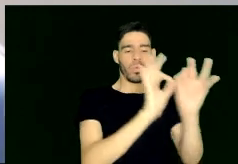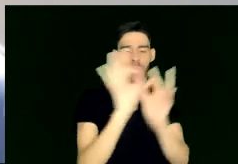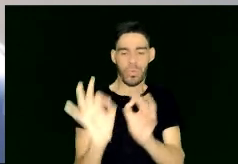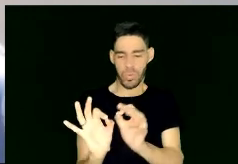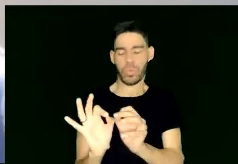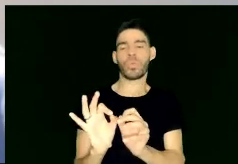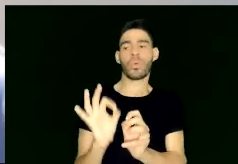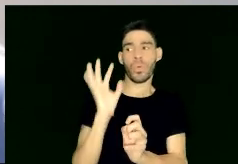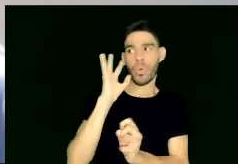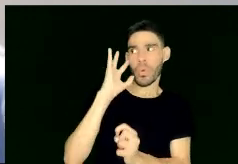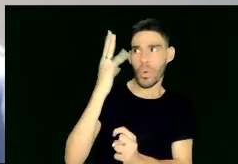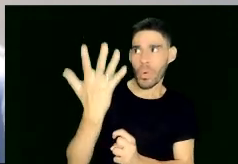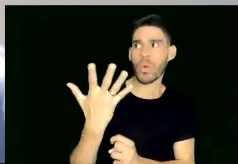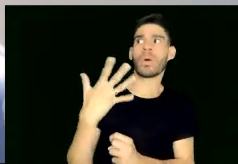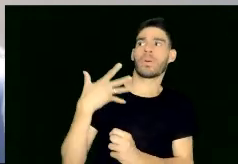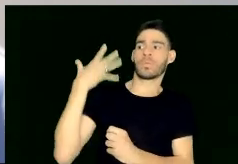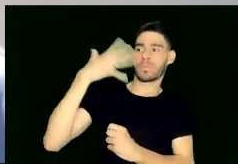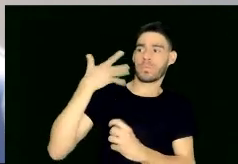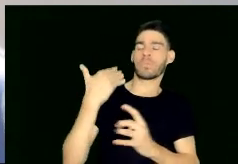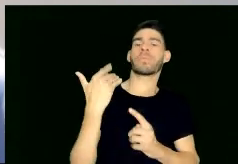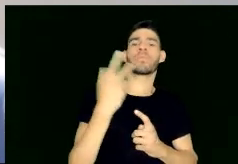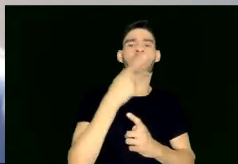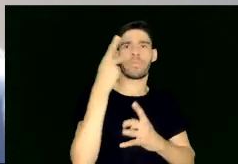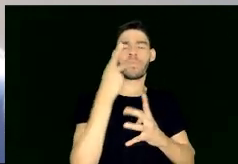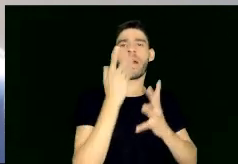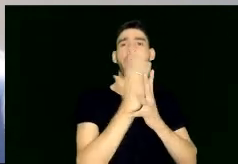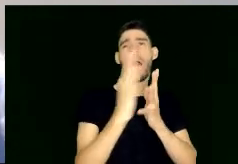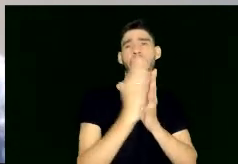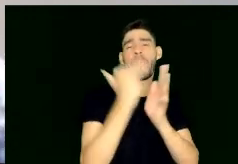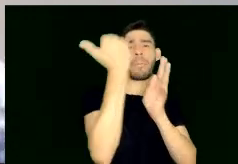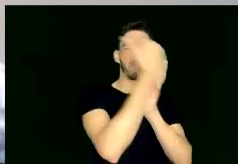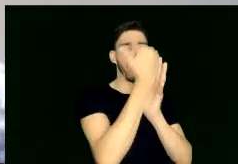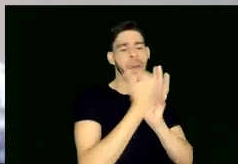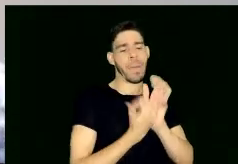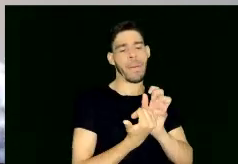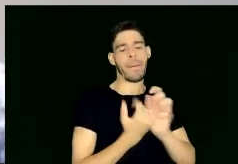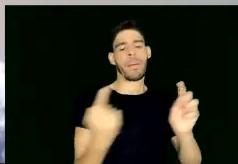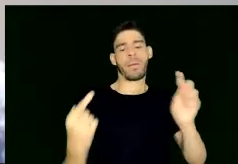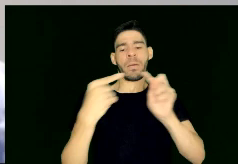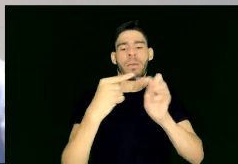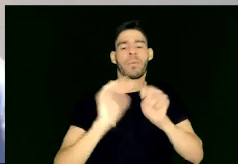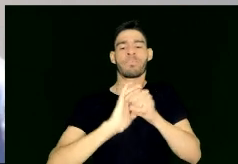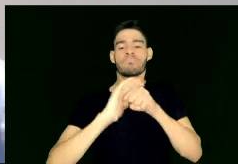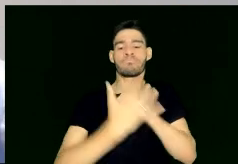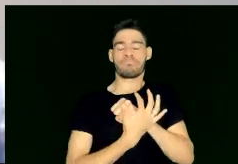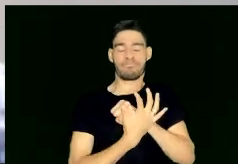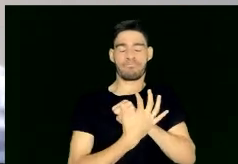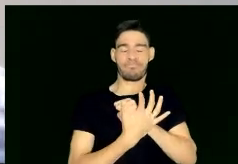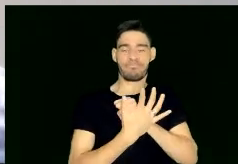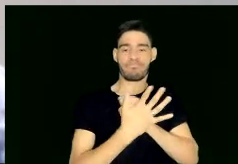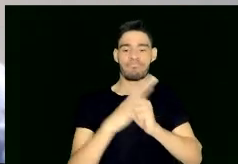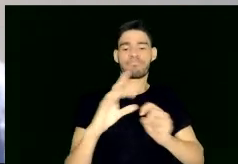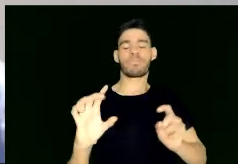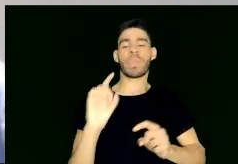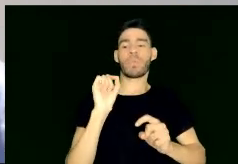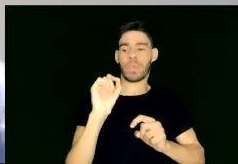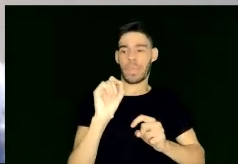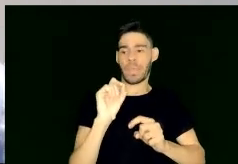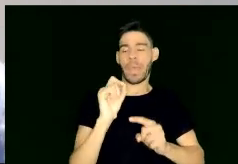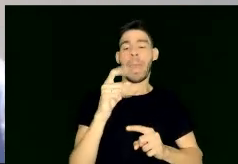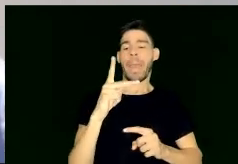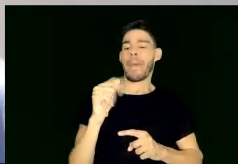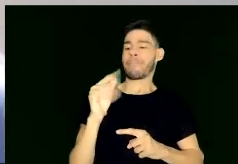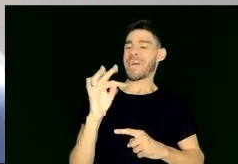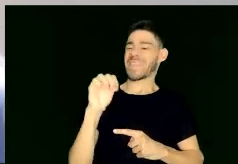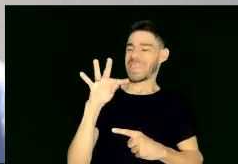estão assistindo ao EMAG Conecta e trazer alguns pontos ligados à Covid-19 relacionados